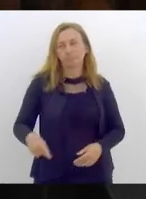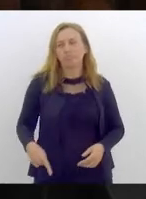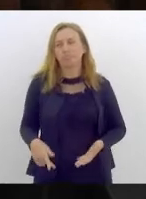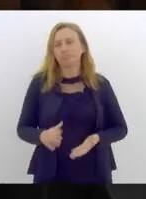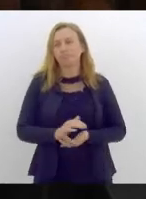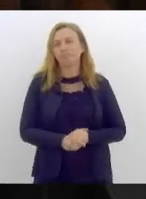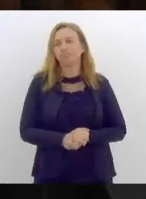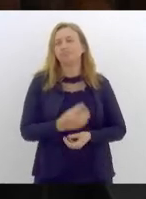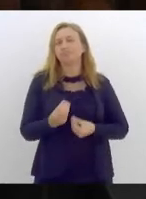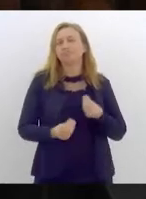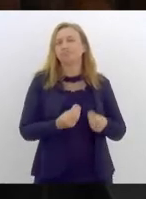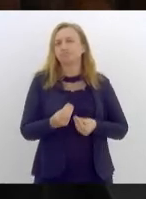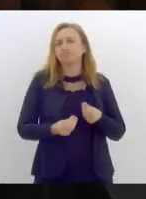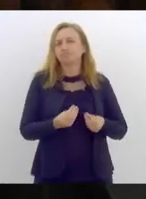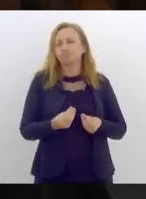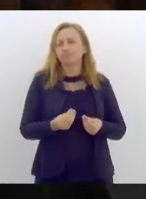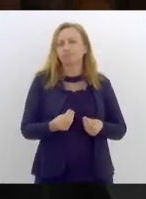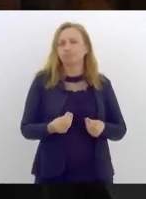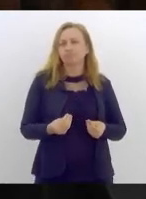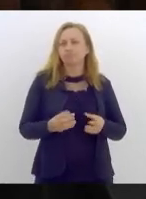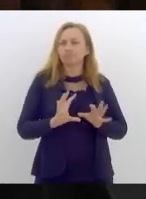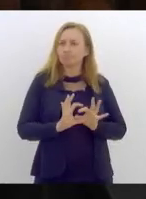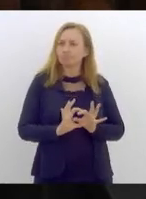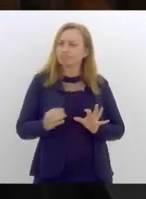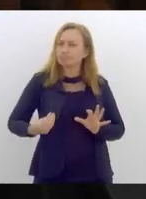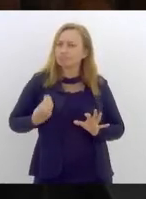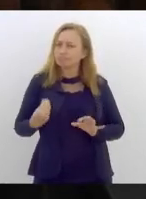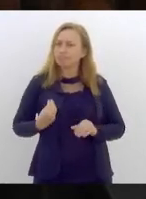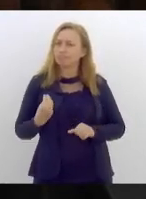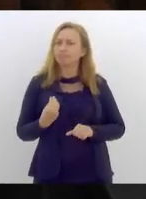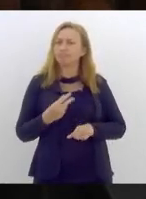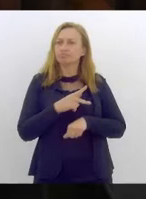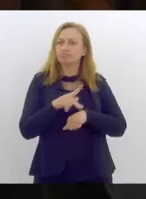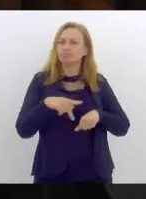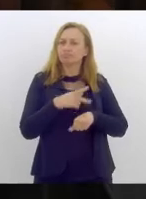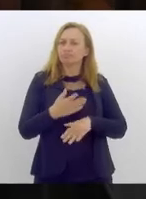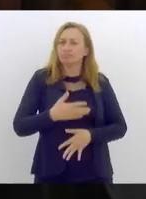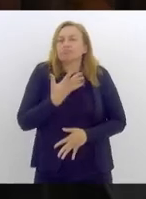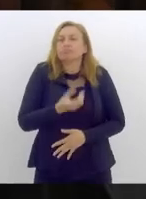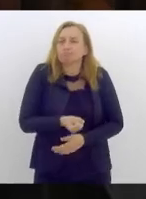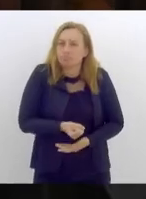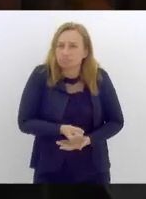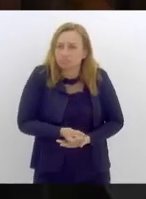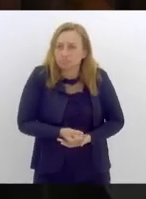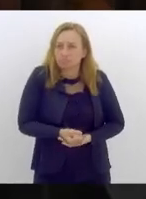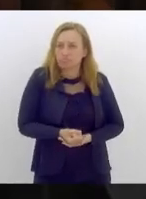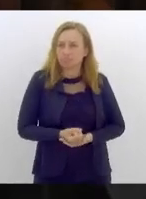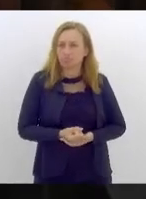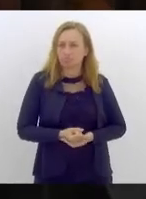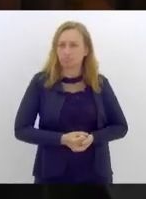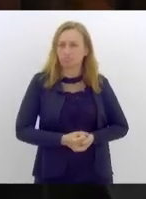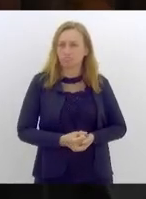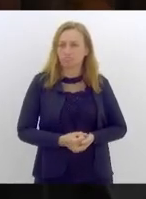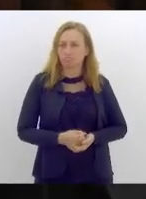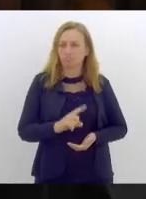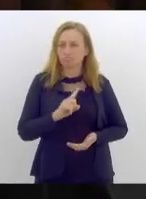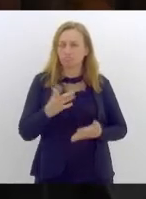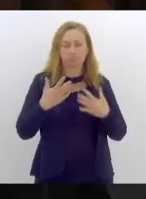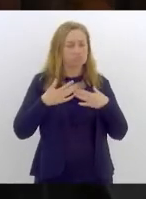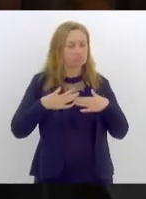como a gente vive no país dos sustos da intransidade